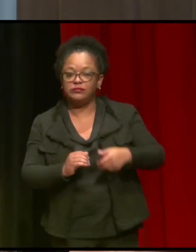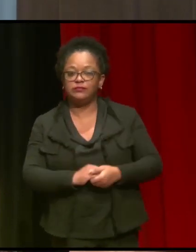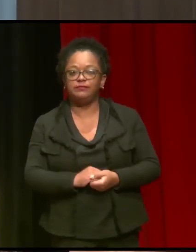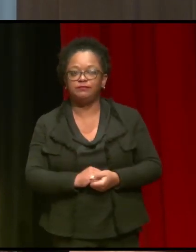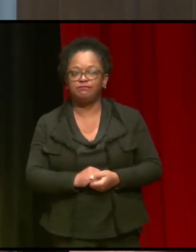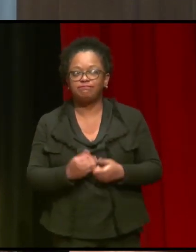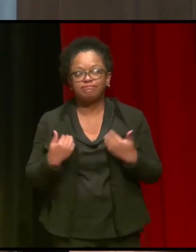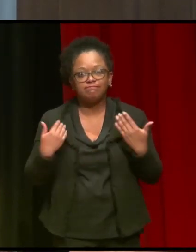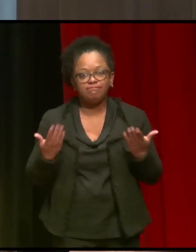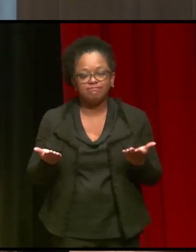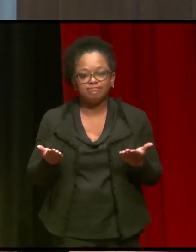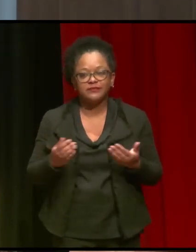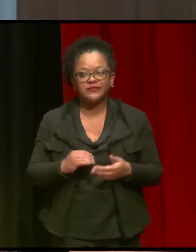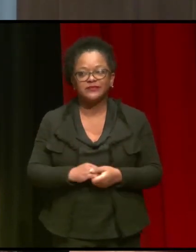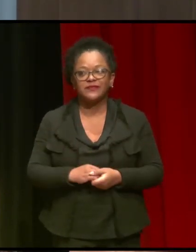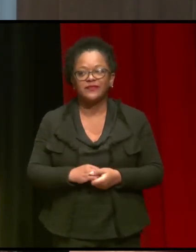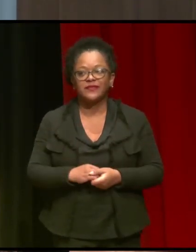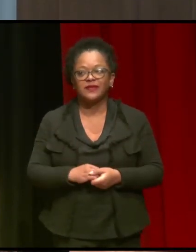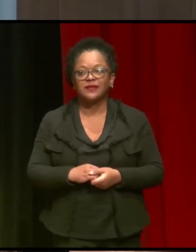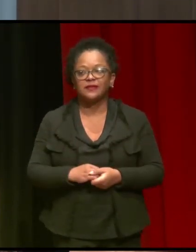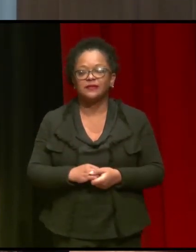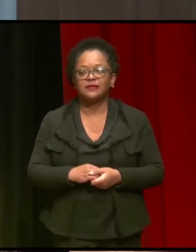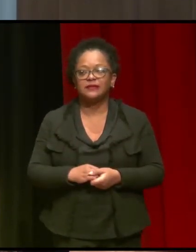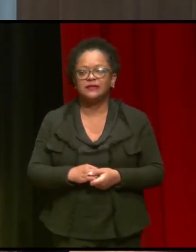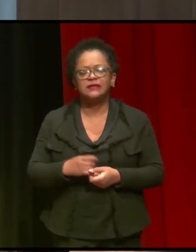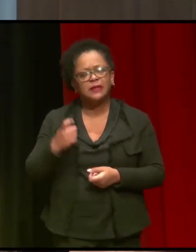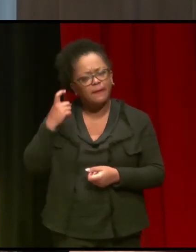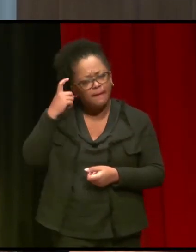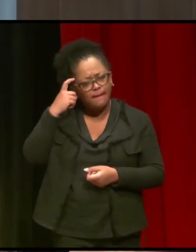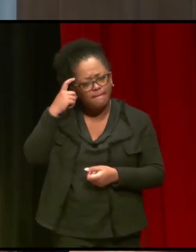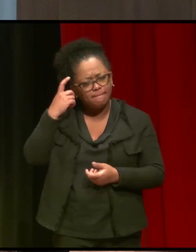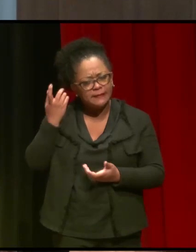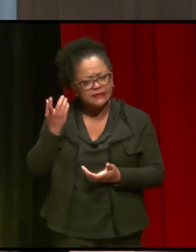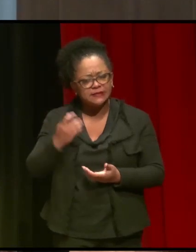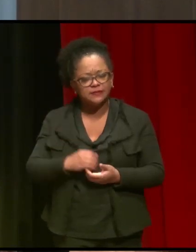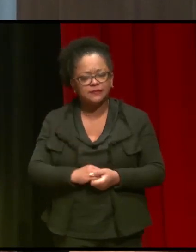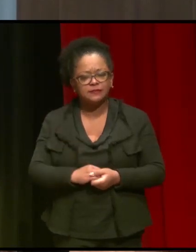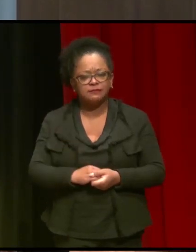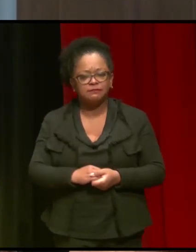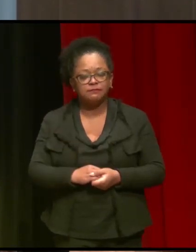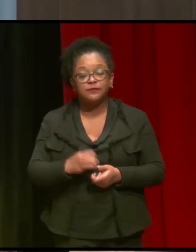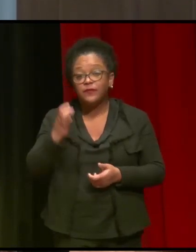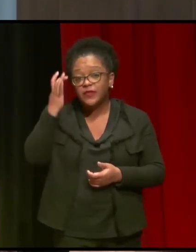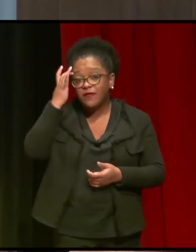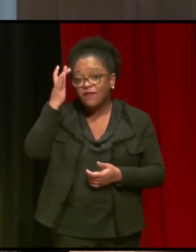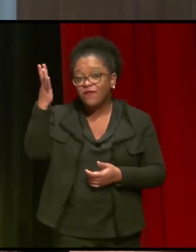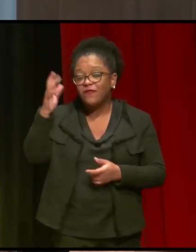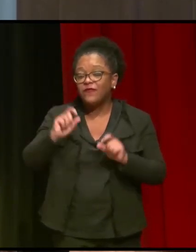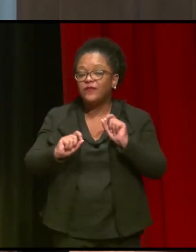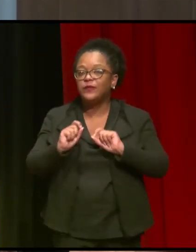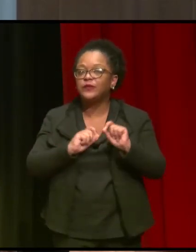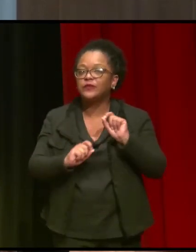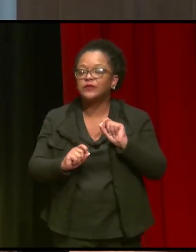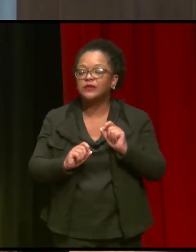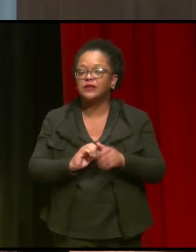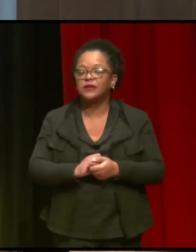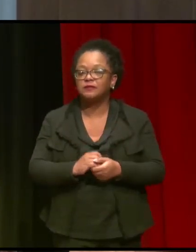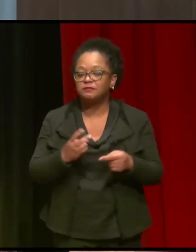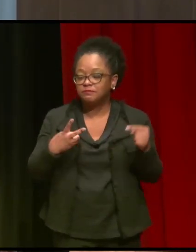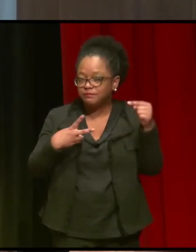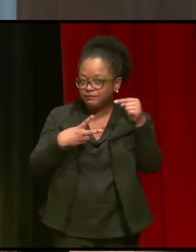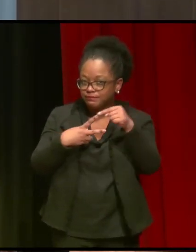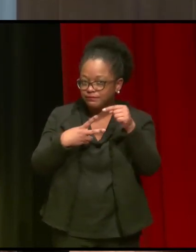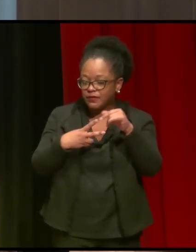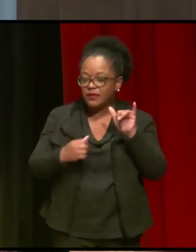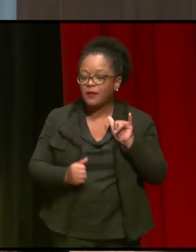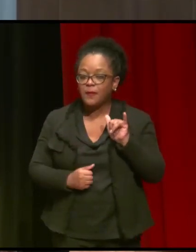viu? Vocês estão cansados, mas vou fazer vocês pensar. O que é mais fácil dizer? Os seus pecados